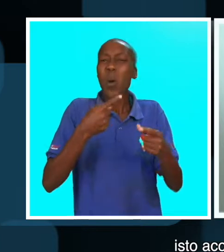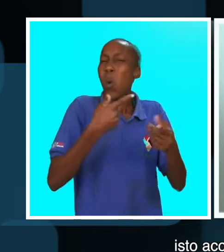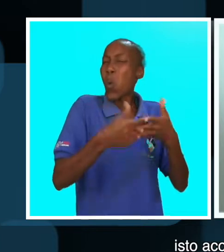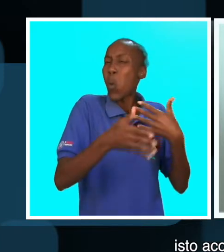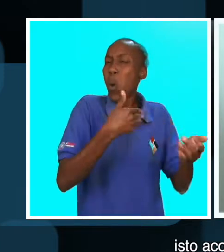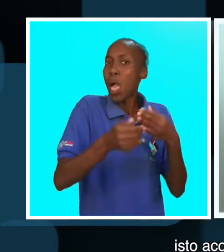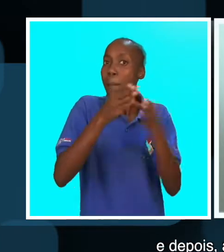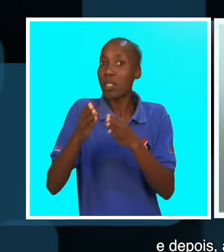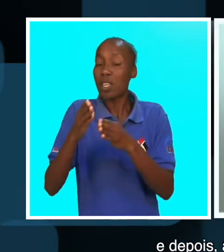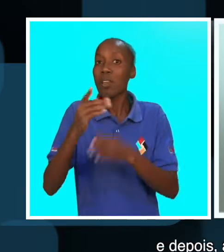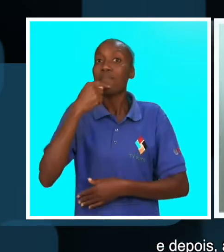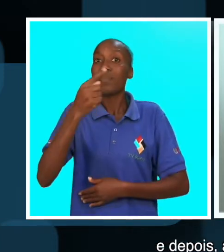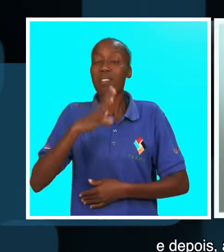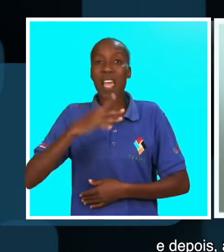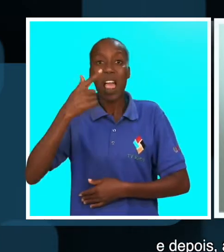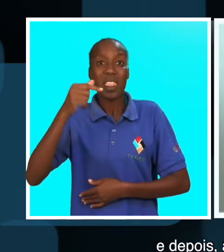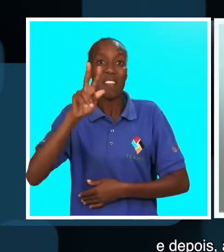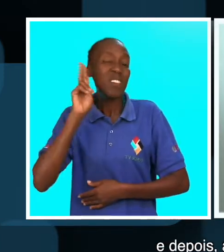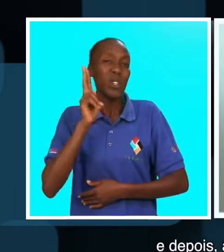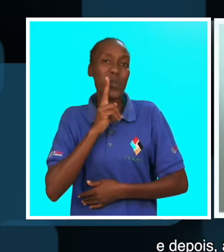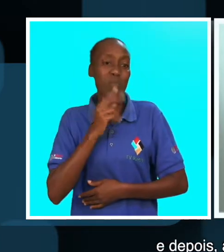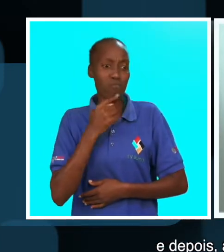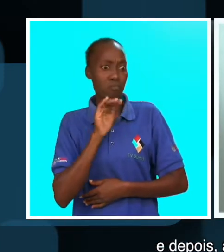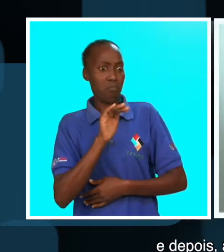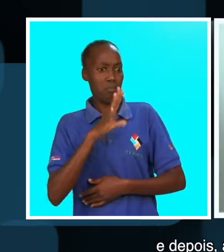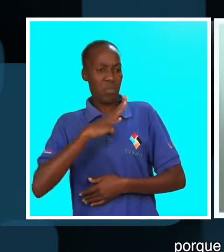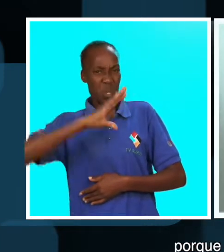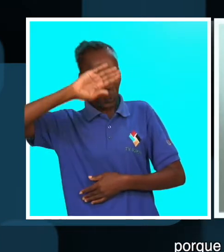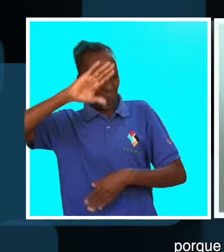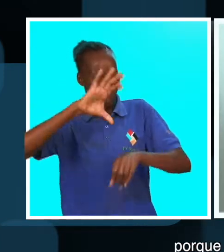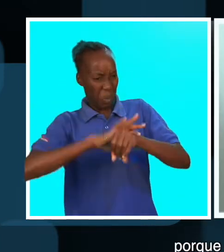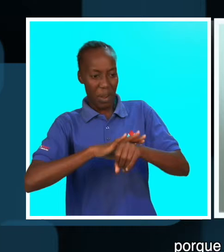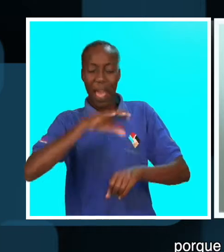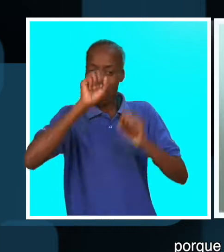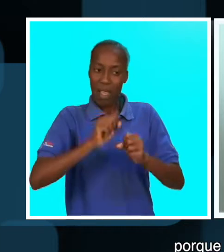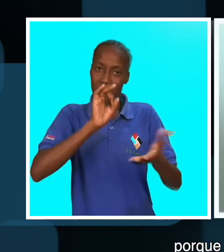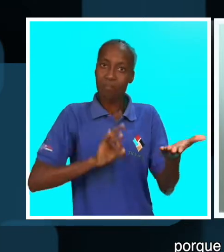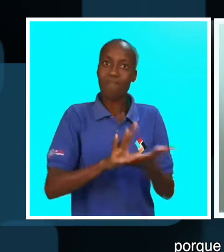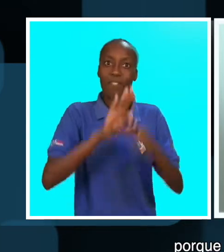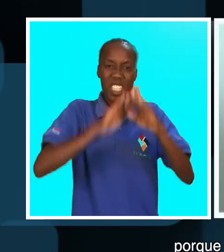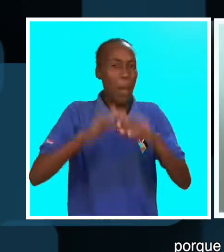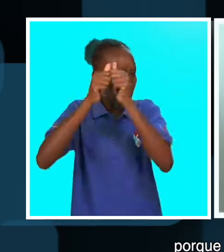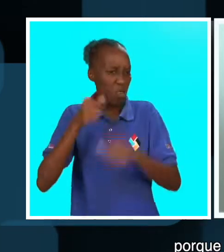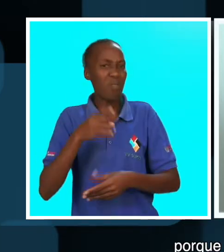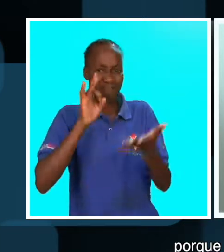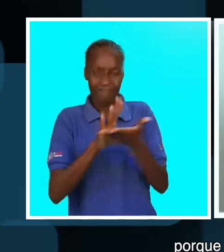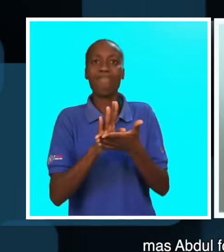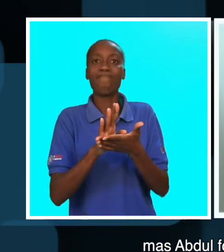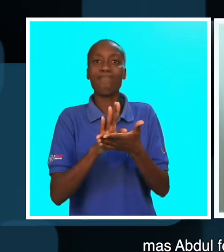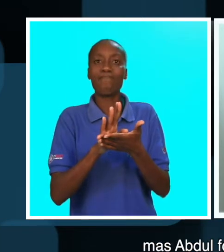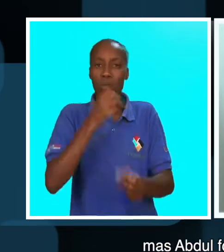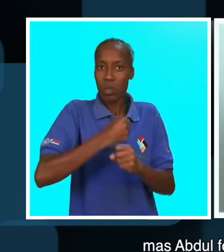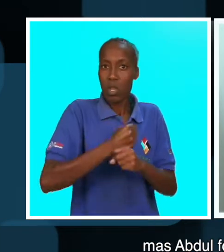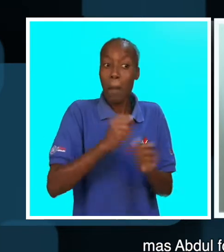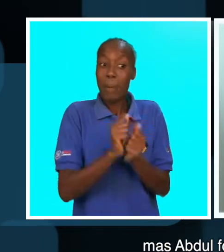Temos que reconhecer E depois Até vê surdo Demite o Abdul Porque o Abdul teve um problema De saúde mental Abdul está maluco